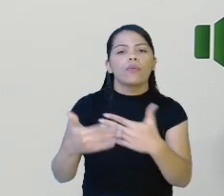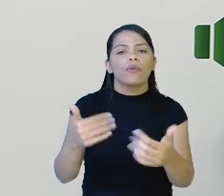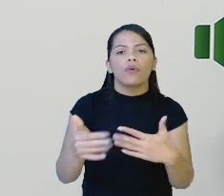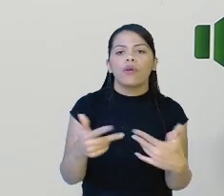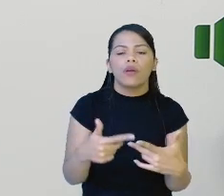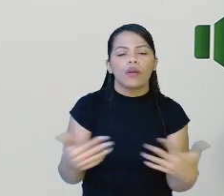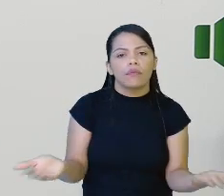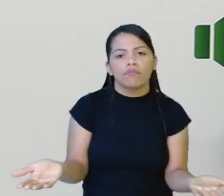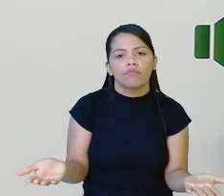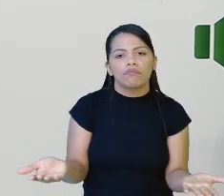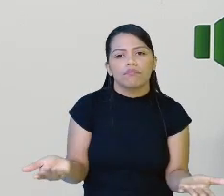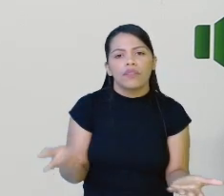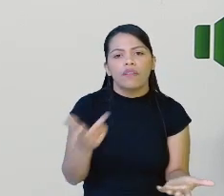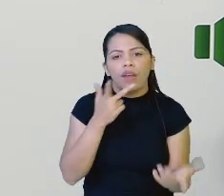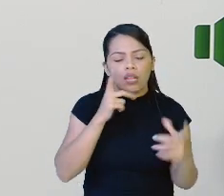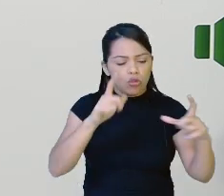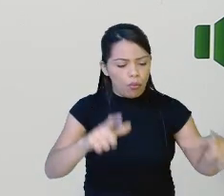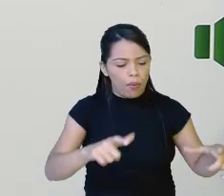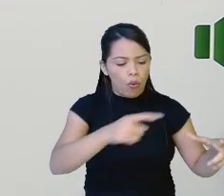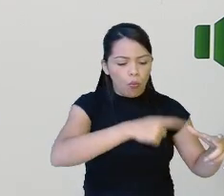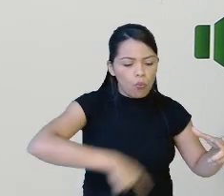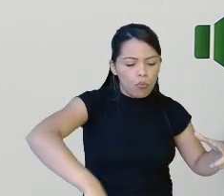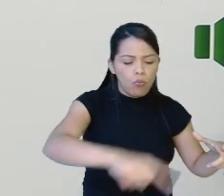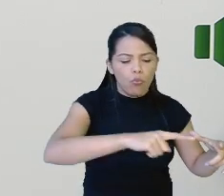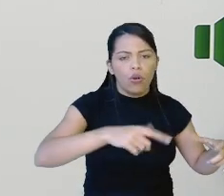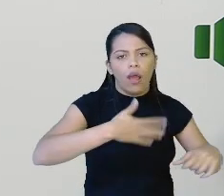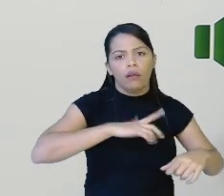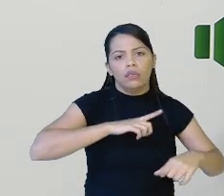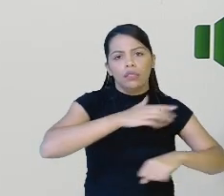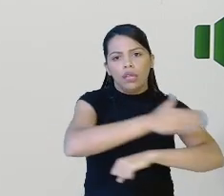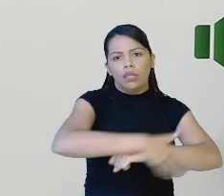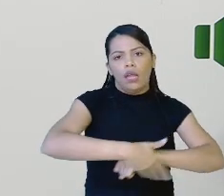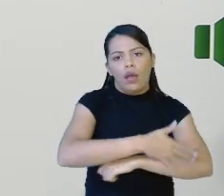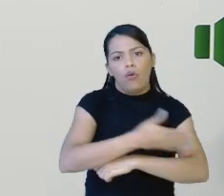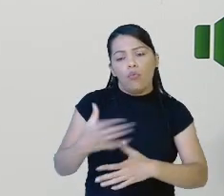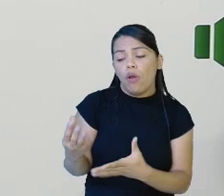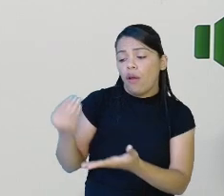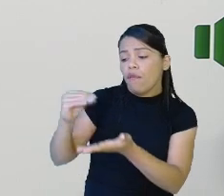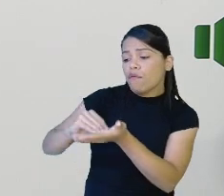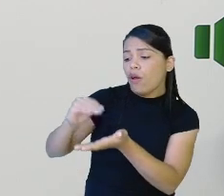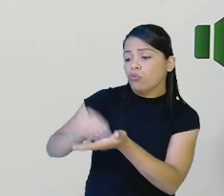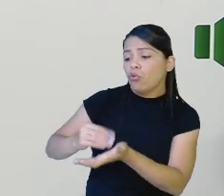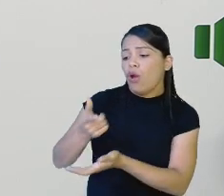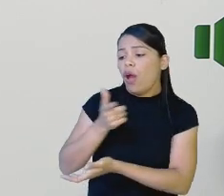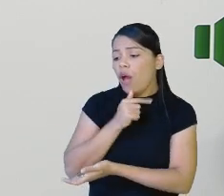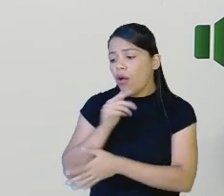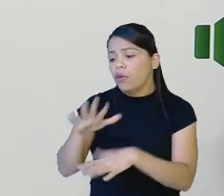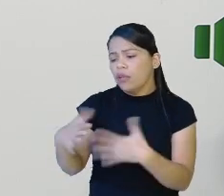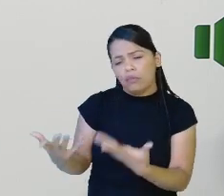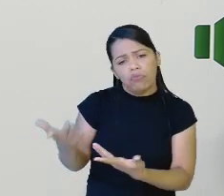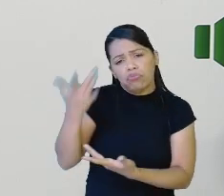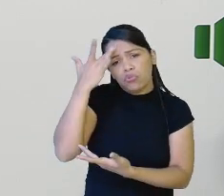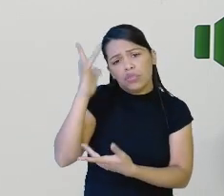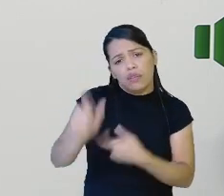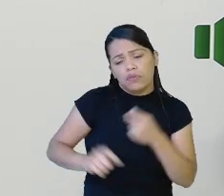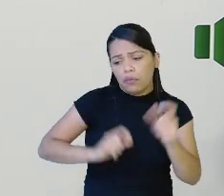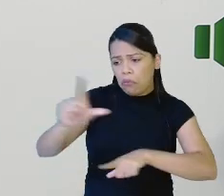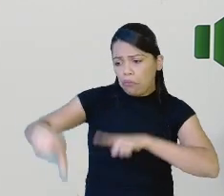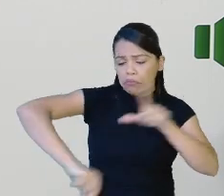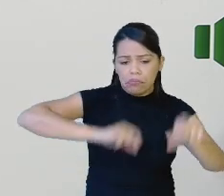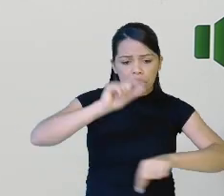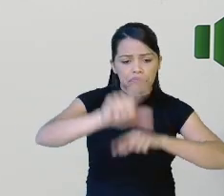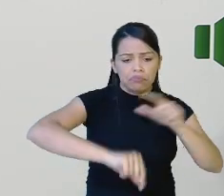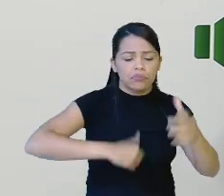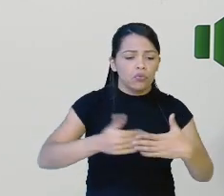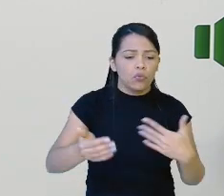crônica. Quem sabe um buraco que tem próximo à rua, uma falta d'água, não sei. Você pode procurar algum tema assim social também